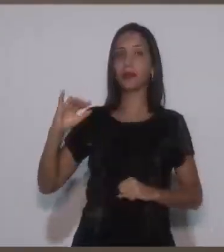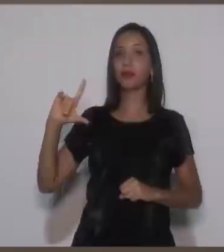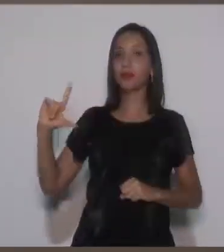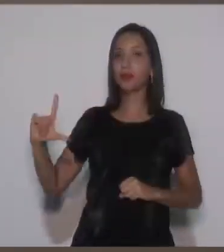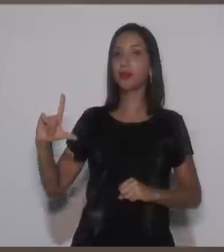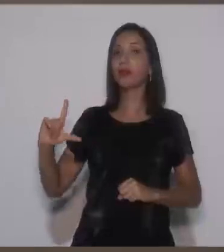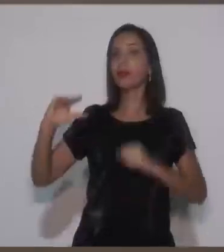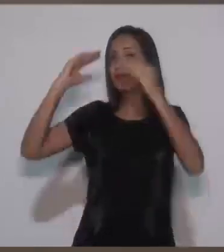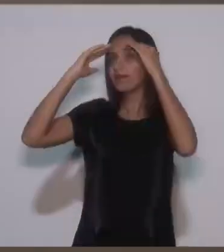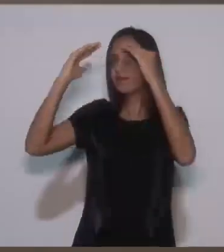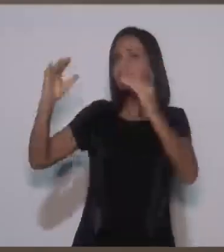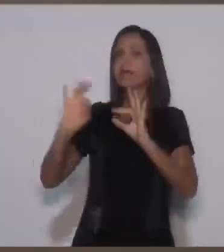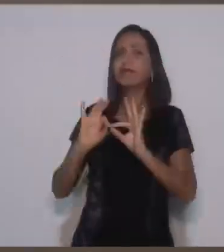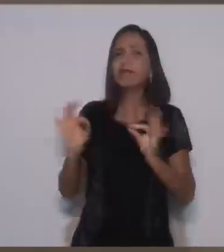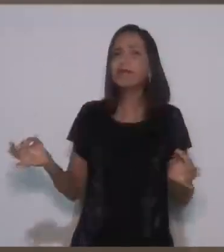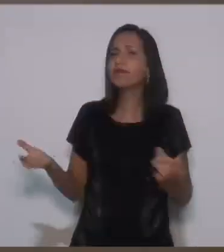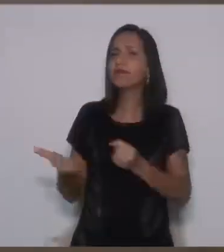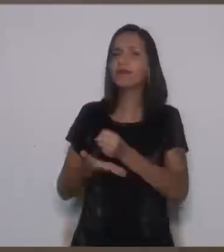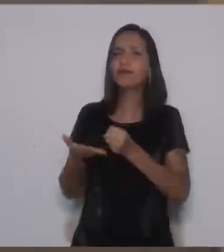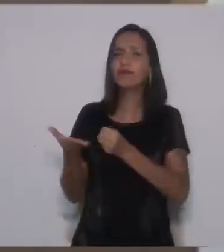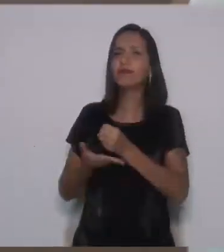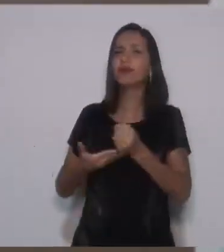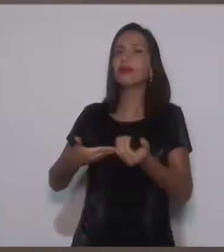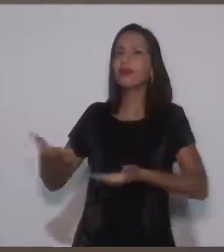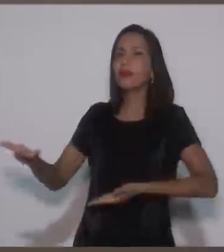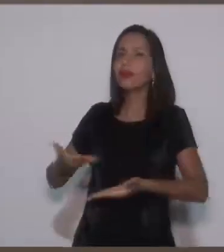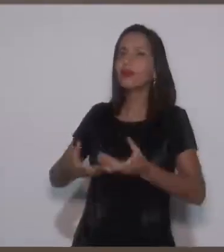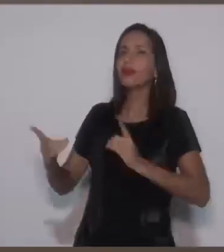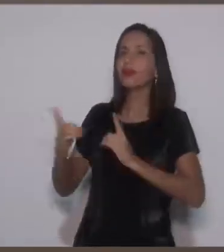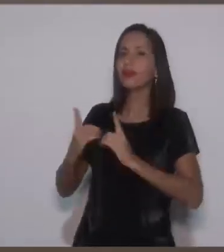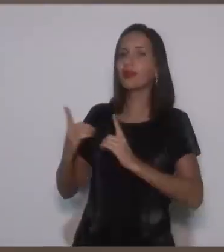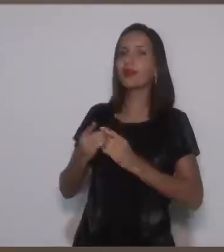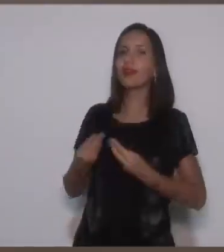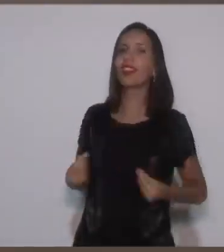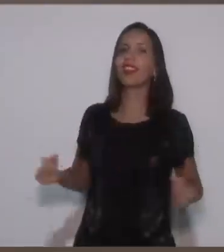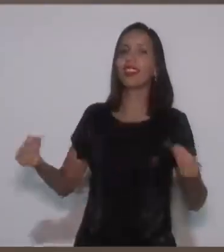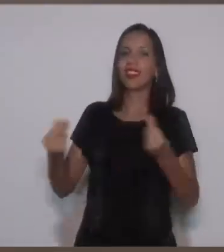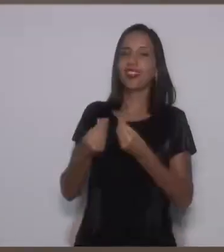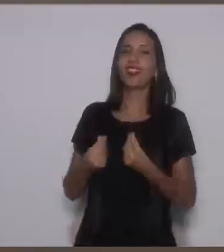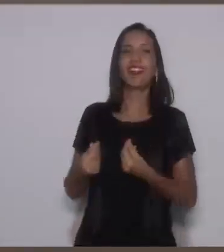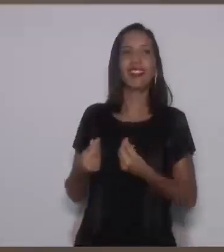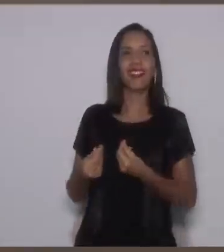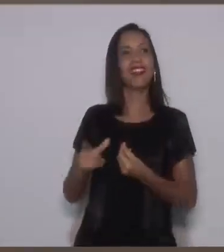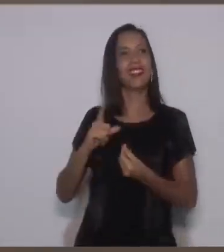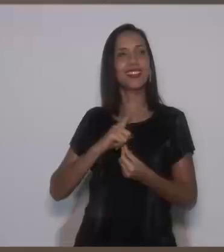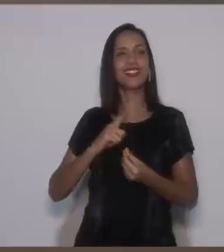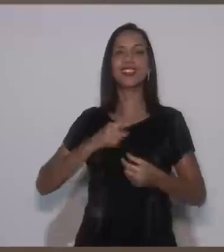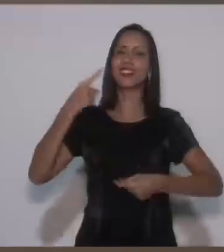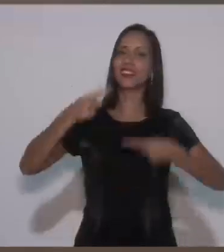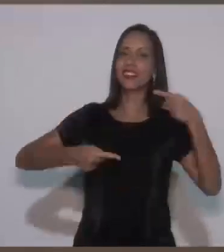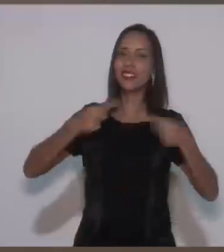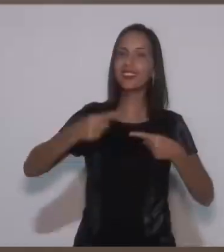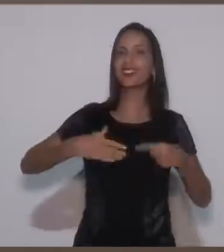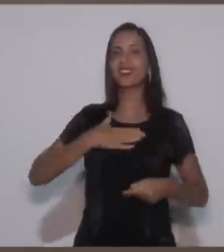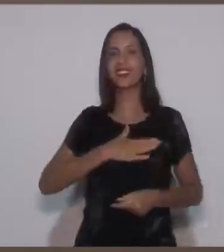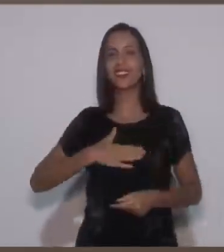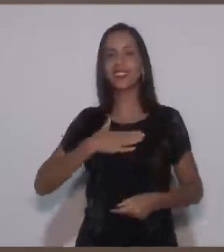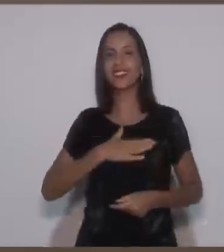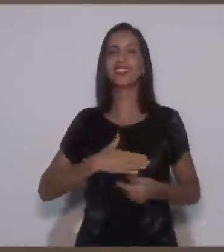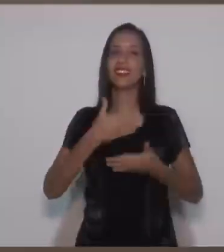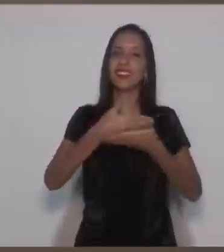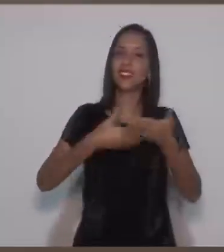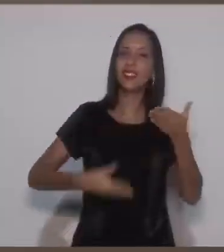que é o básico, é atender bem com qualidade. Então, eu vou trazer para a discussão, vou levantar alguma maneira, seja através de uma moção, como